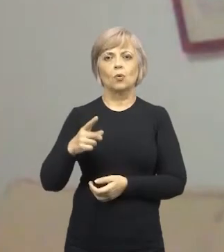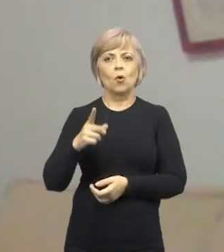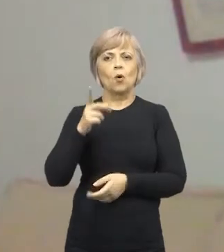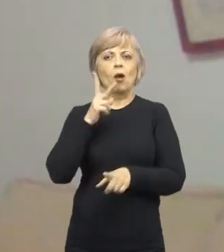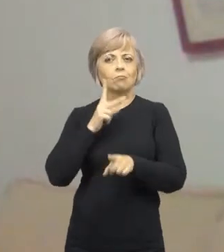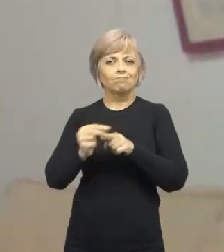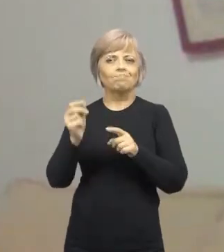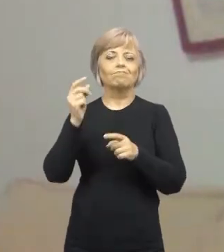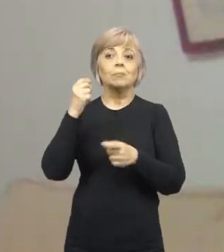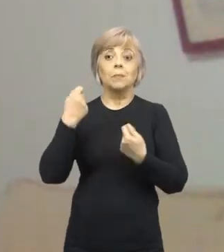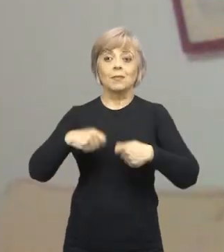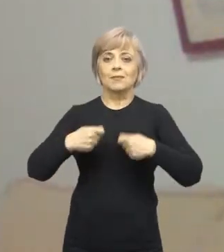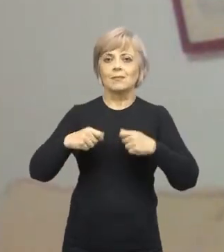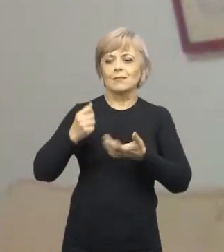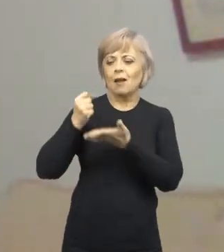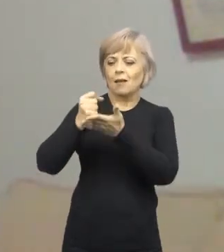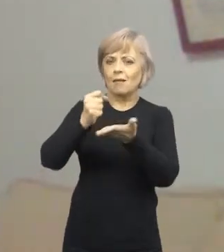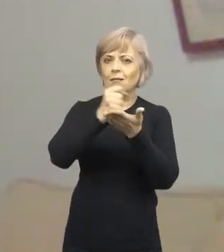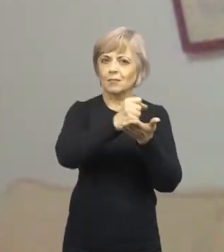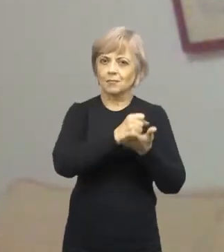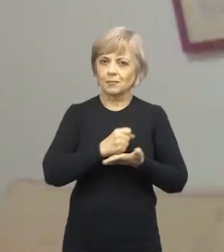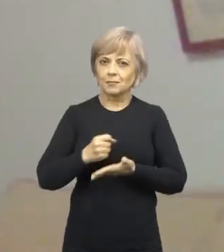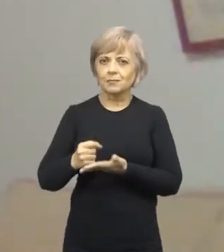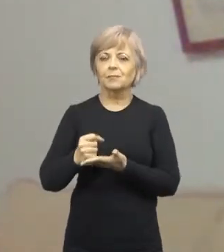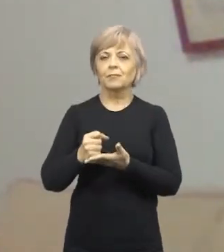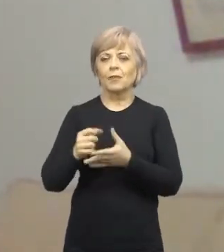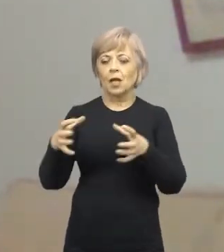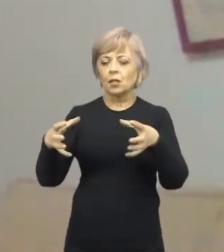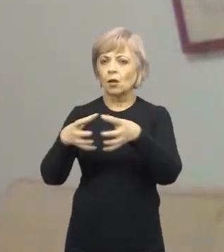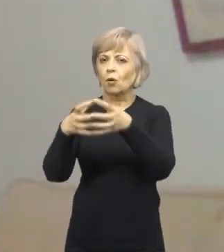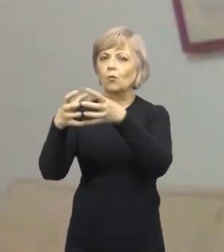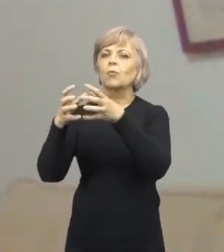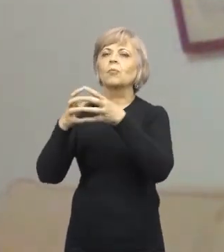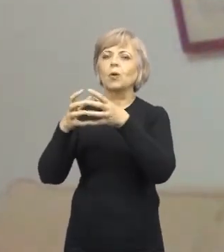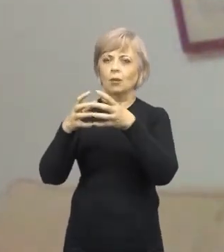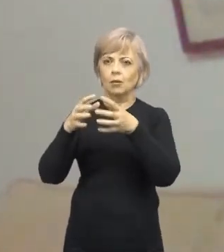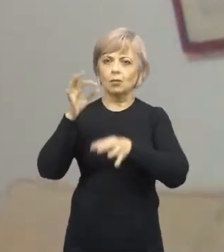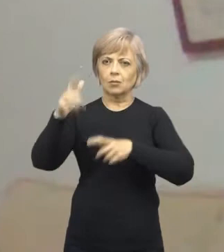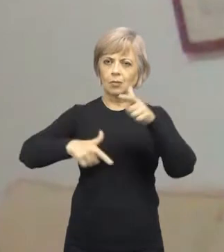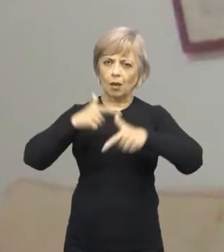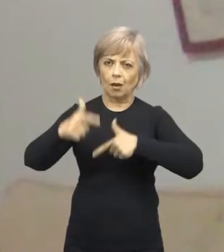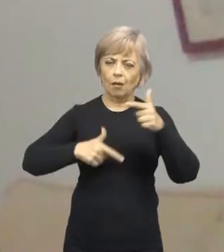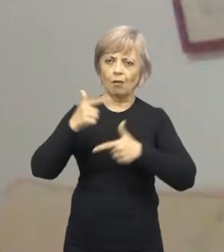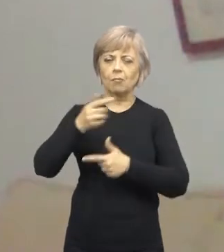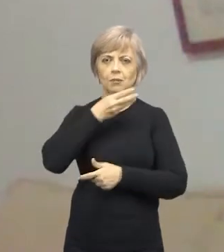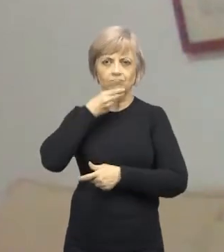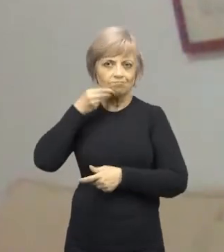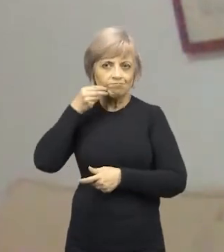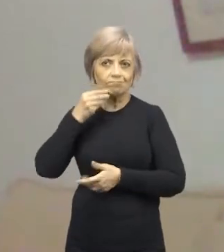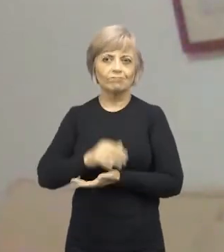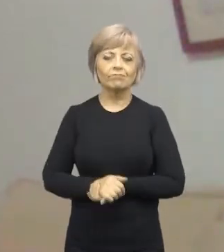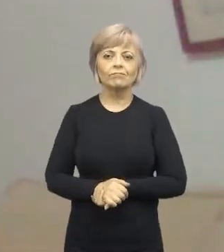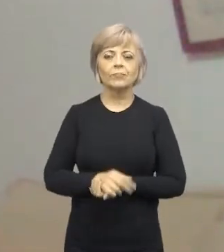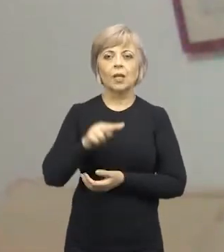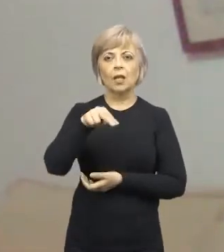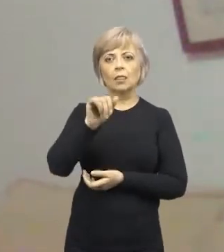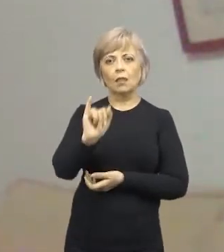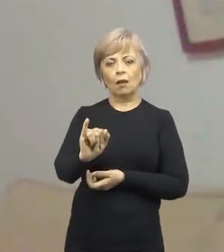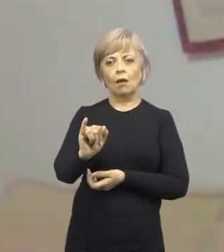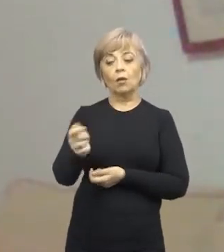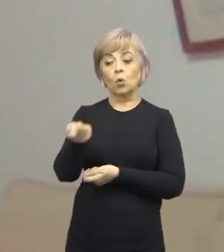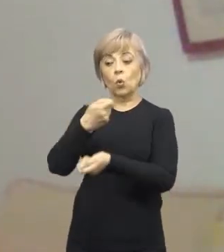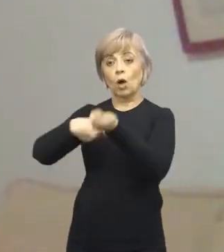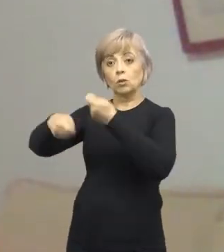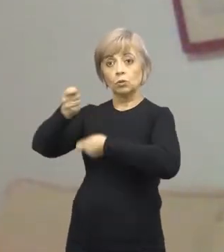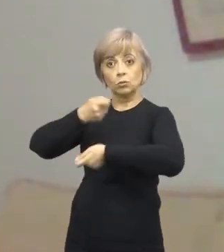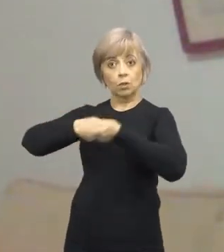sucesso esse apoio também, manter um corpo de funcionários eficientes no NAI, e os articuladores